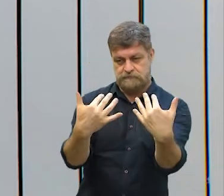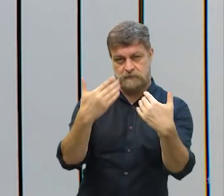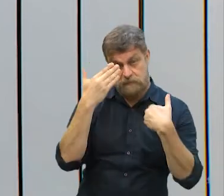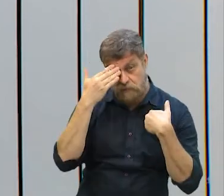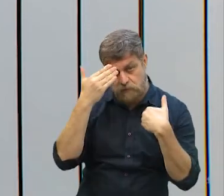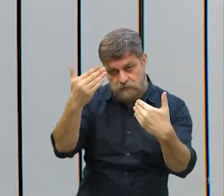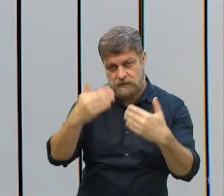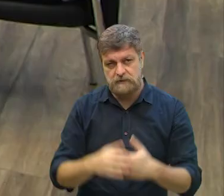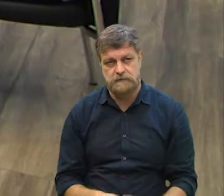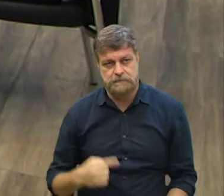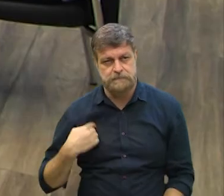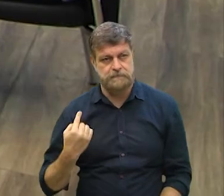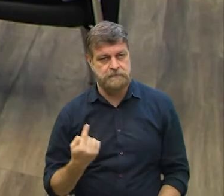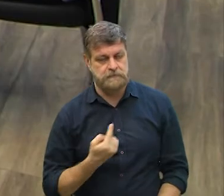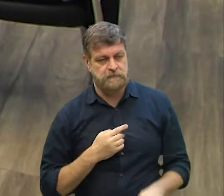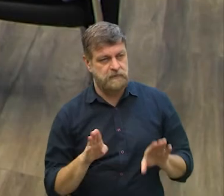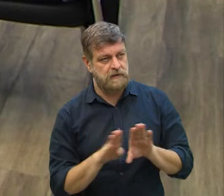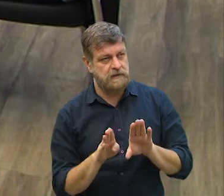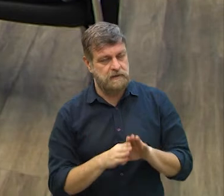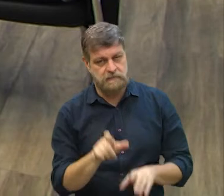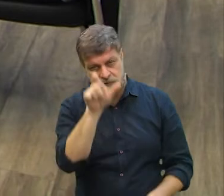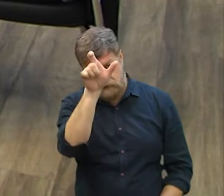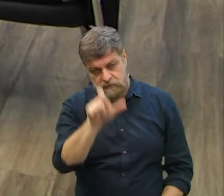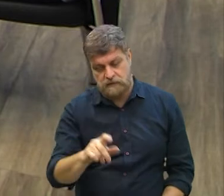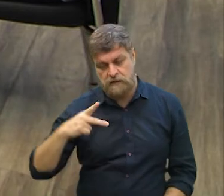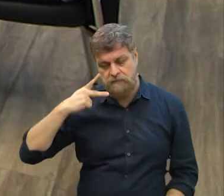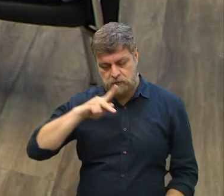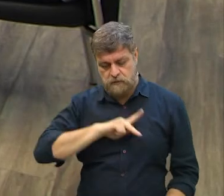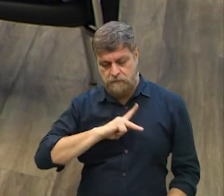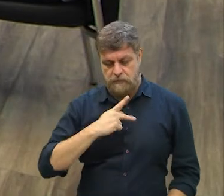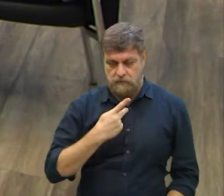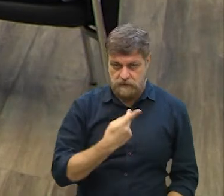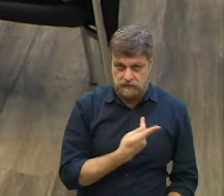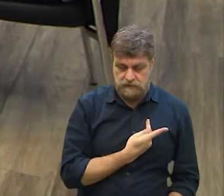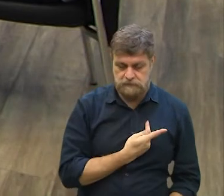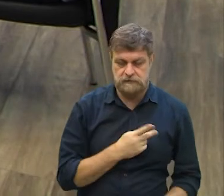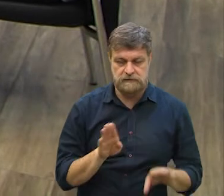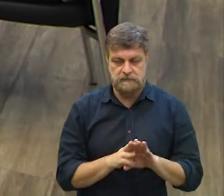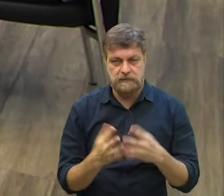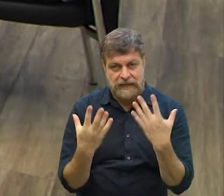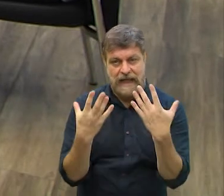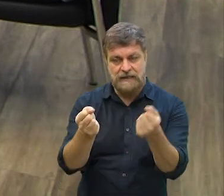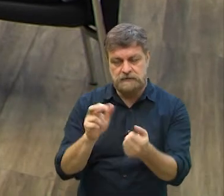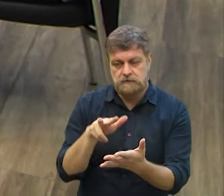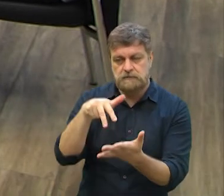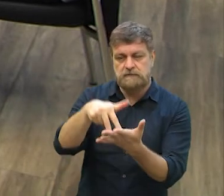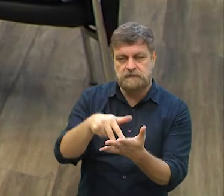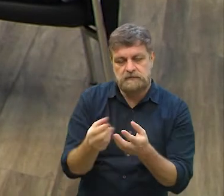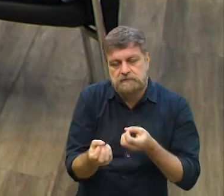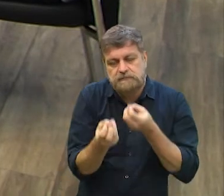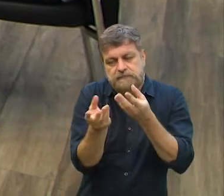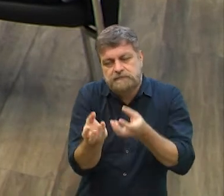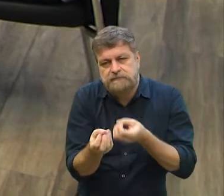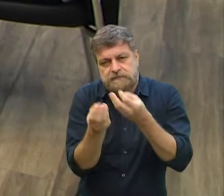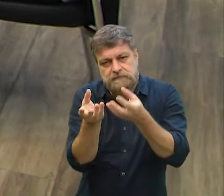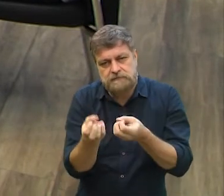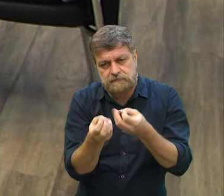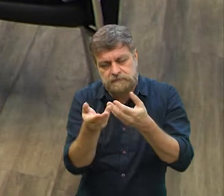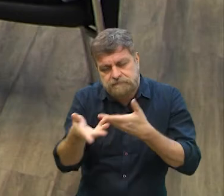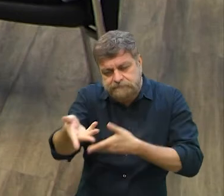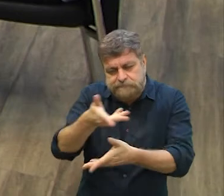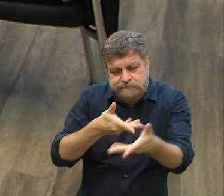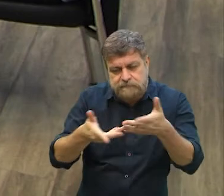todos aí. Muito obrigado. Nós aqui agradecemos também a presença do vereador Paulo Haddad, a disponibilidade do tempo, as informações que